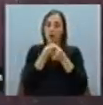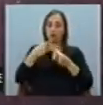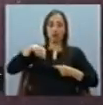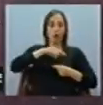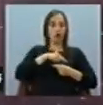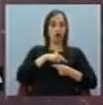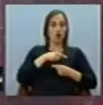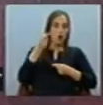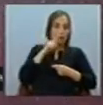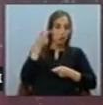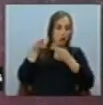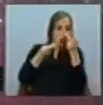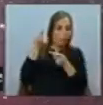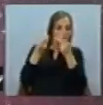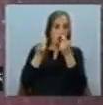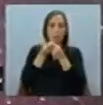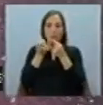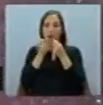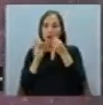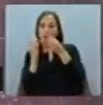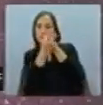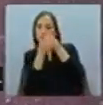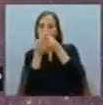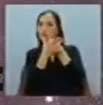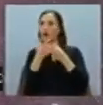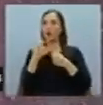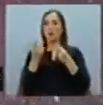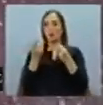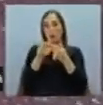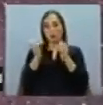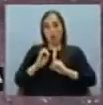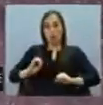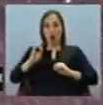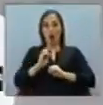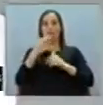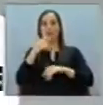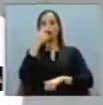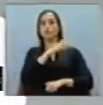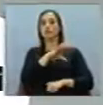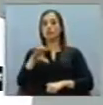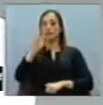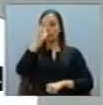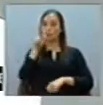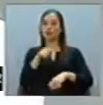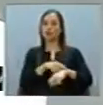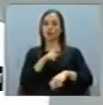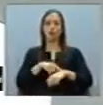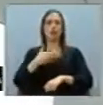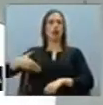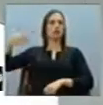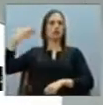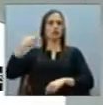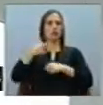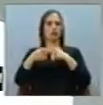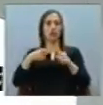fazer observações nas suas imediações. Embora os cientistas saibam que também nessa fase mais antiga das estrelas, nós